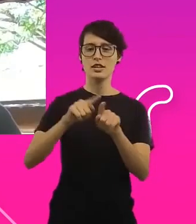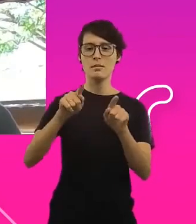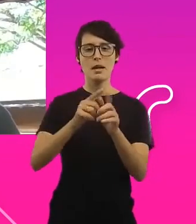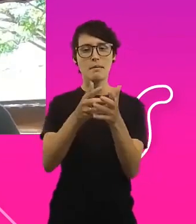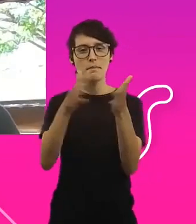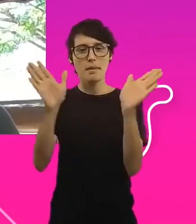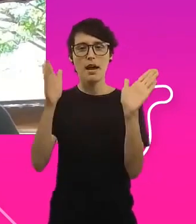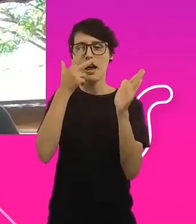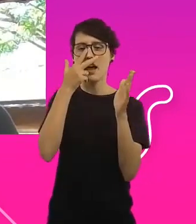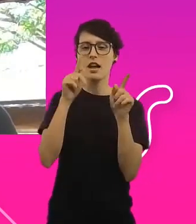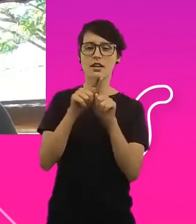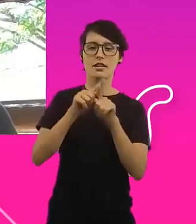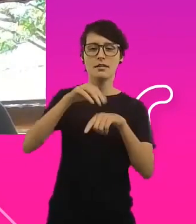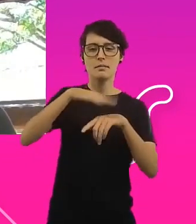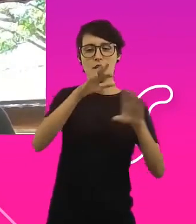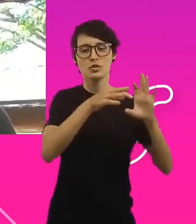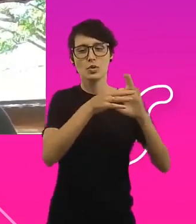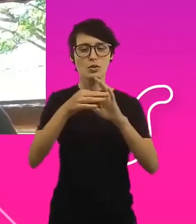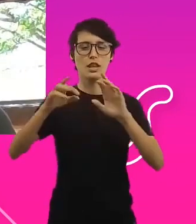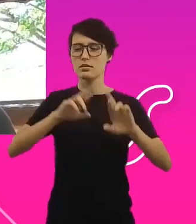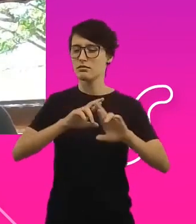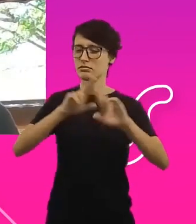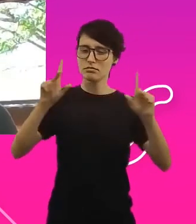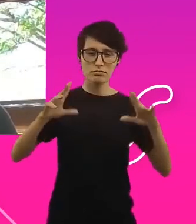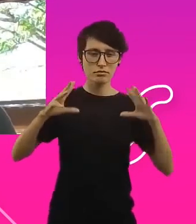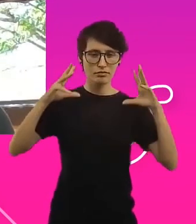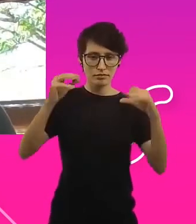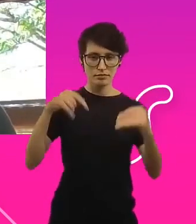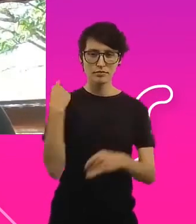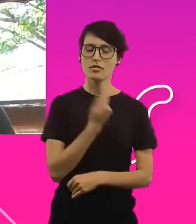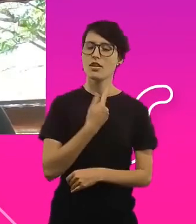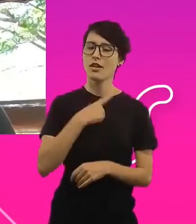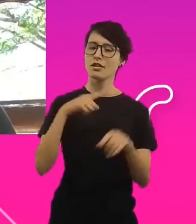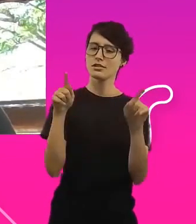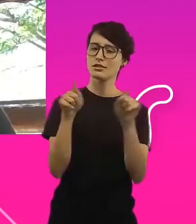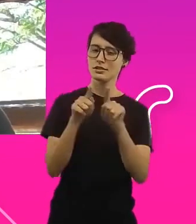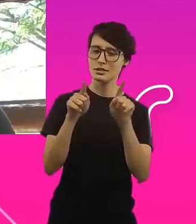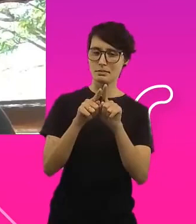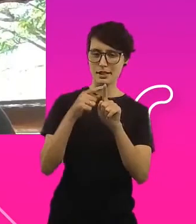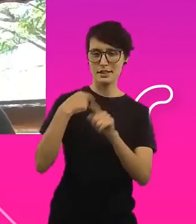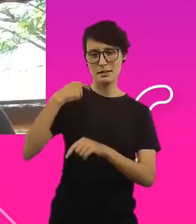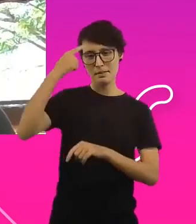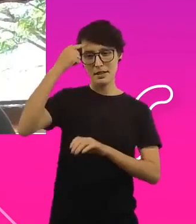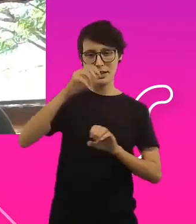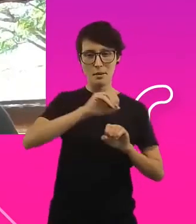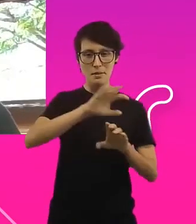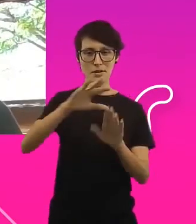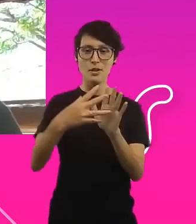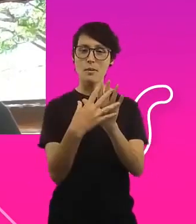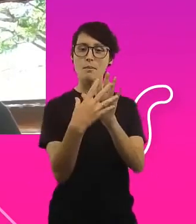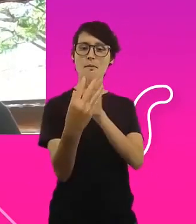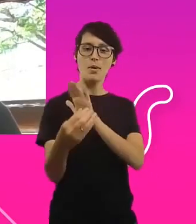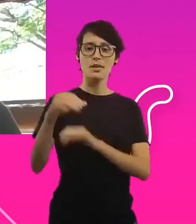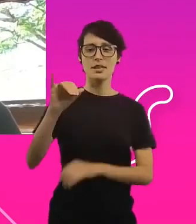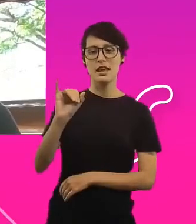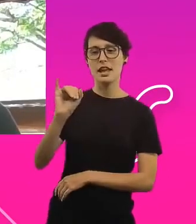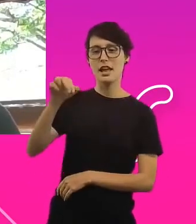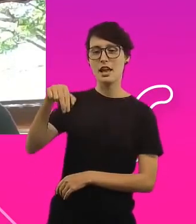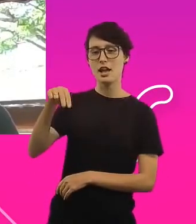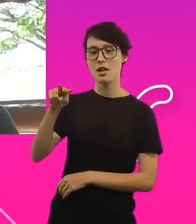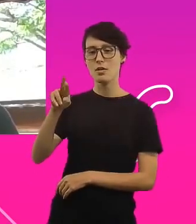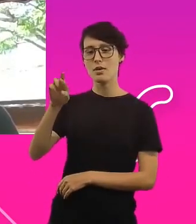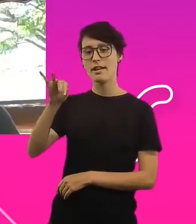um contexto totalmente diferente. A gente também se considera uma educação de um modelo invertido, porque a gente, ao invés